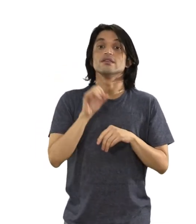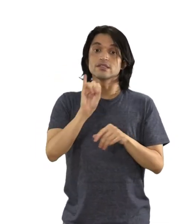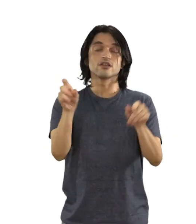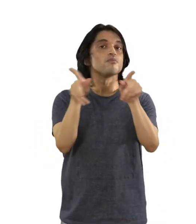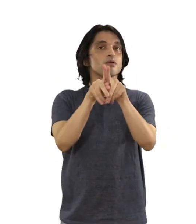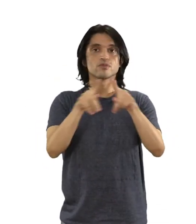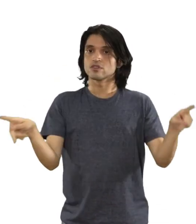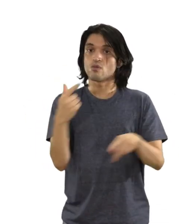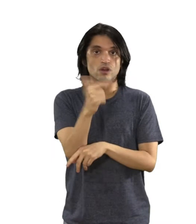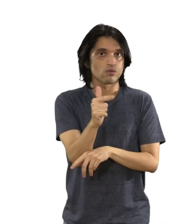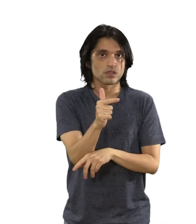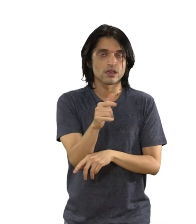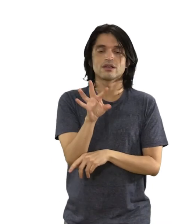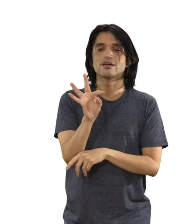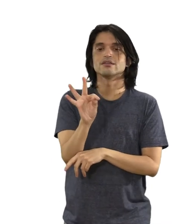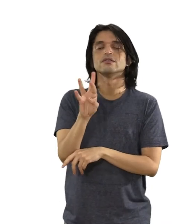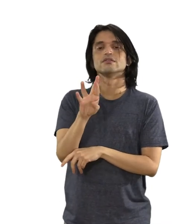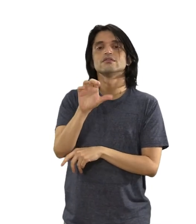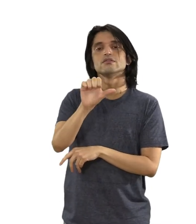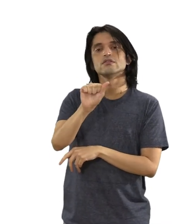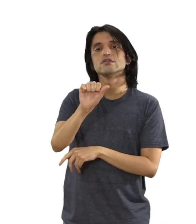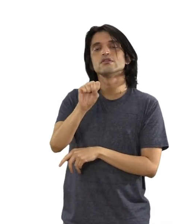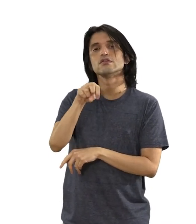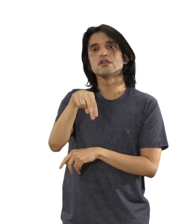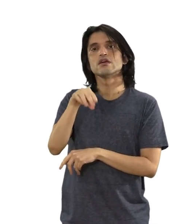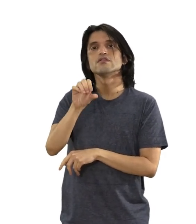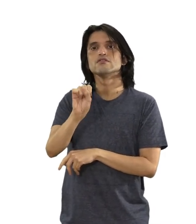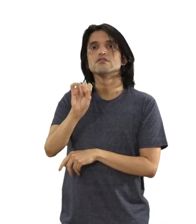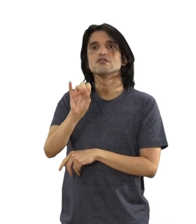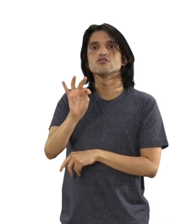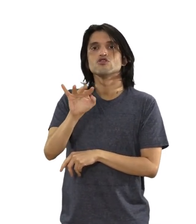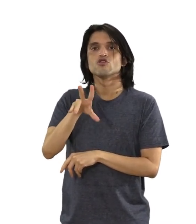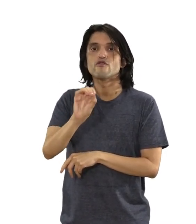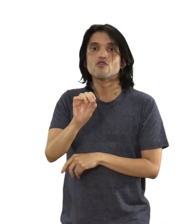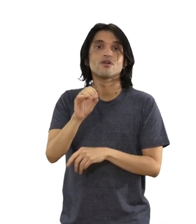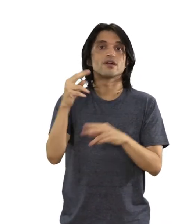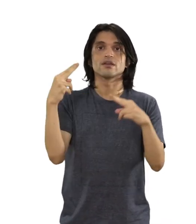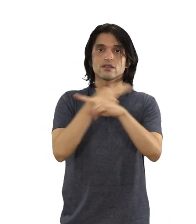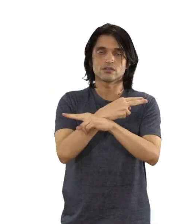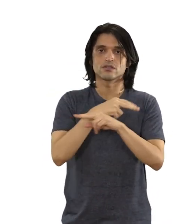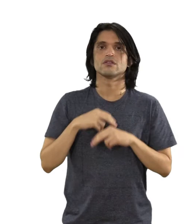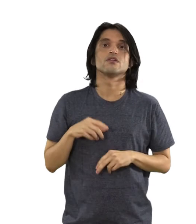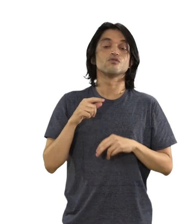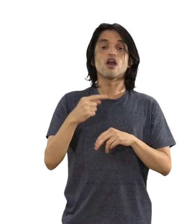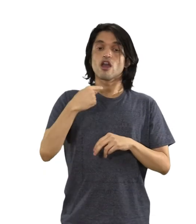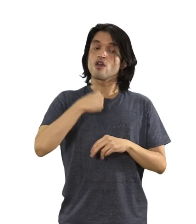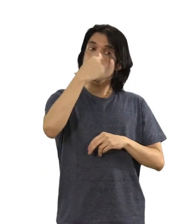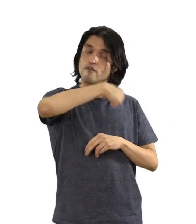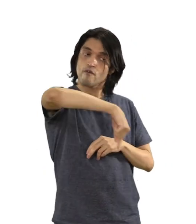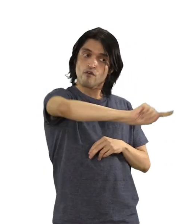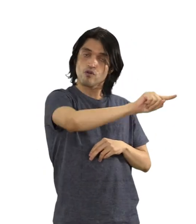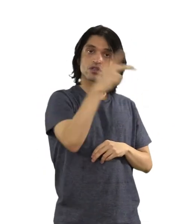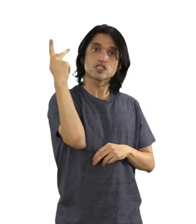transitivos indiretos. Eu vou a São Paulo. O verbo ir rege com a preposição